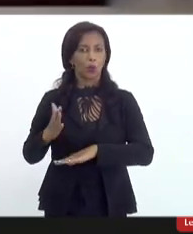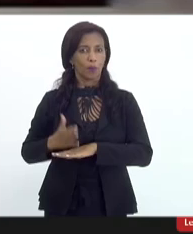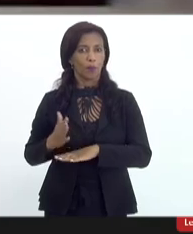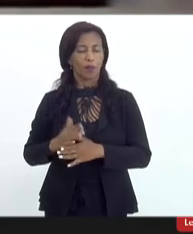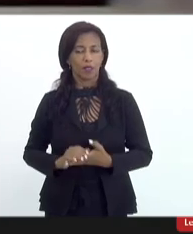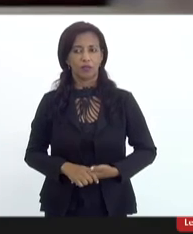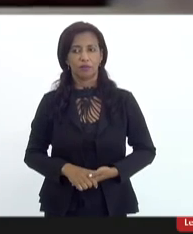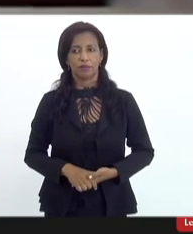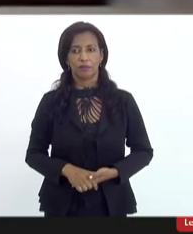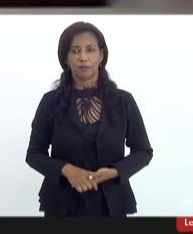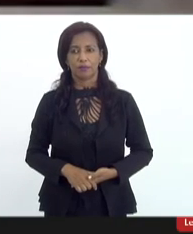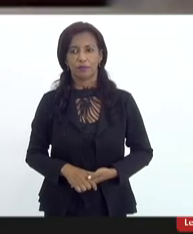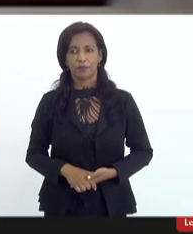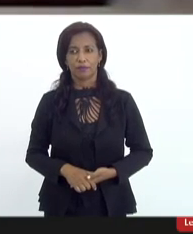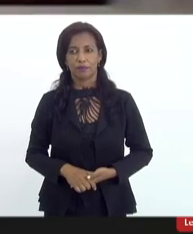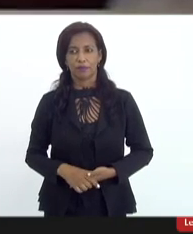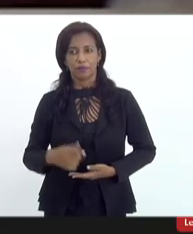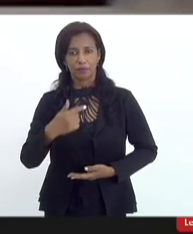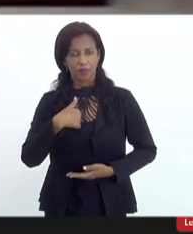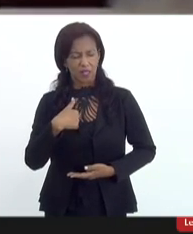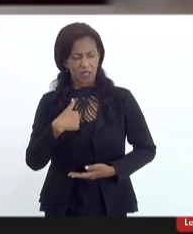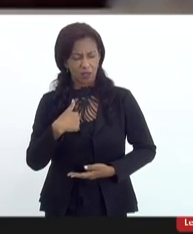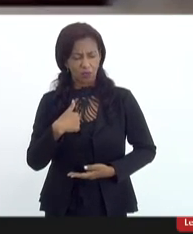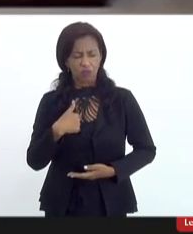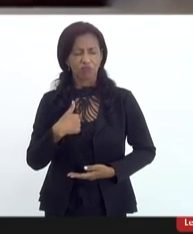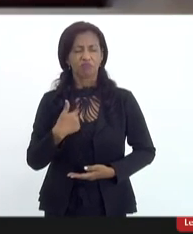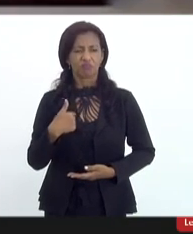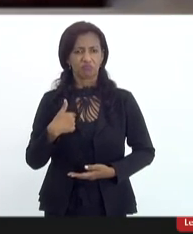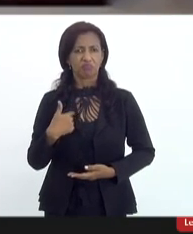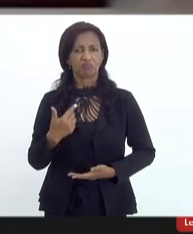intolerância religiosa. Eu